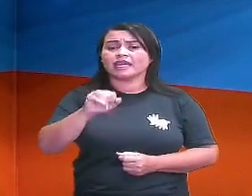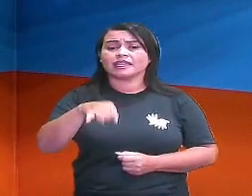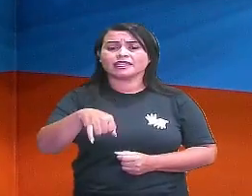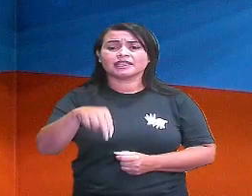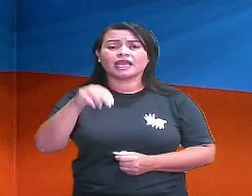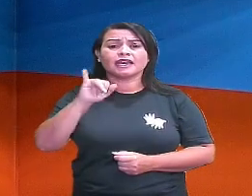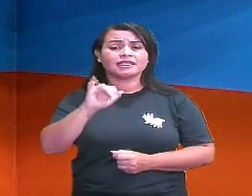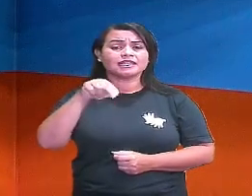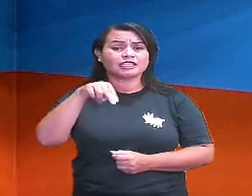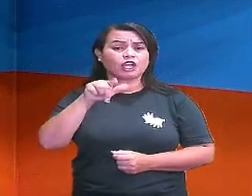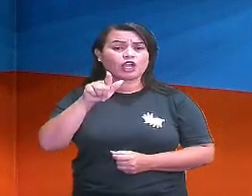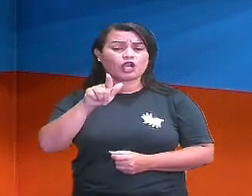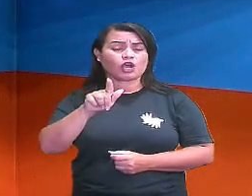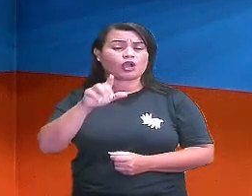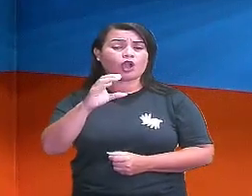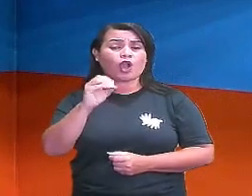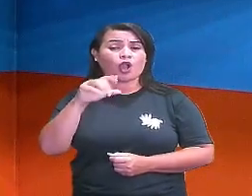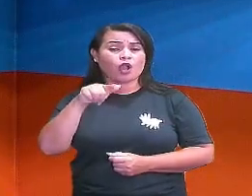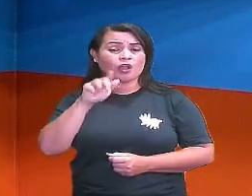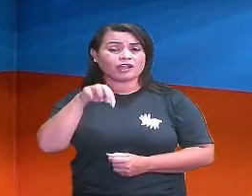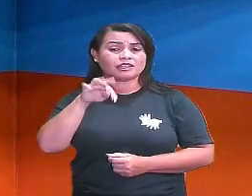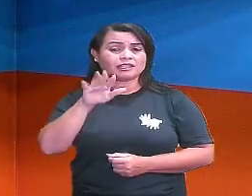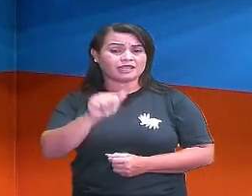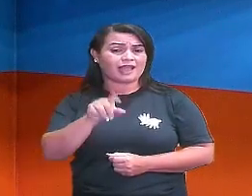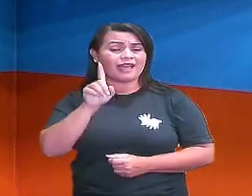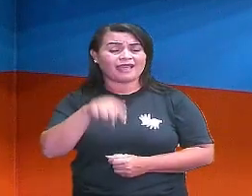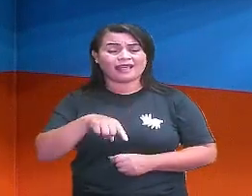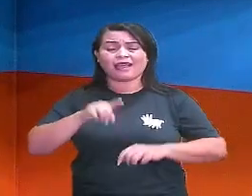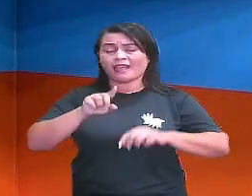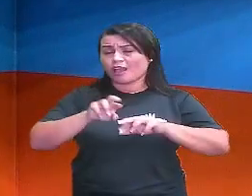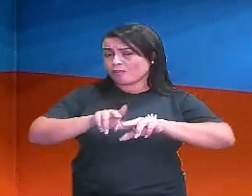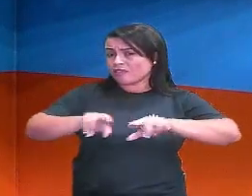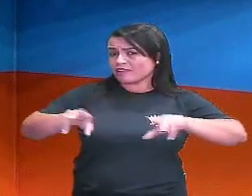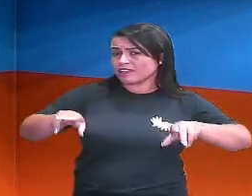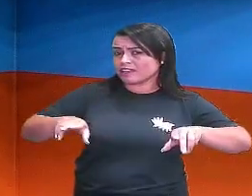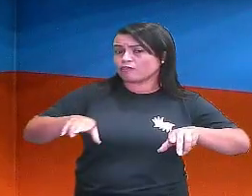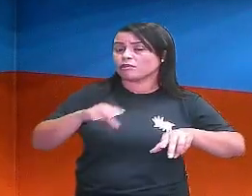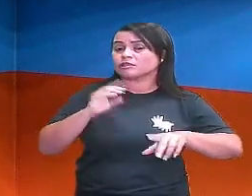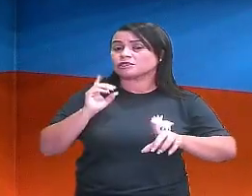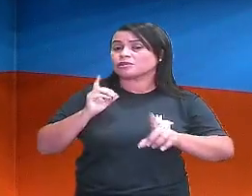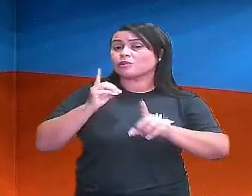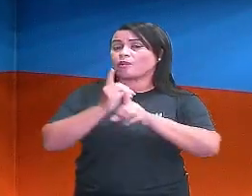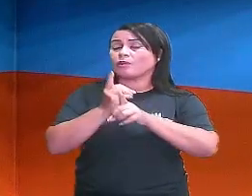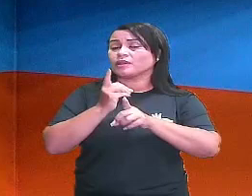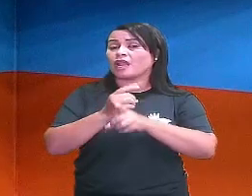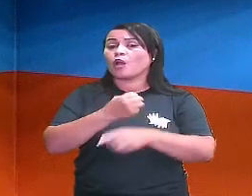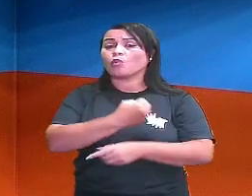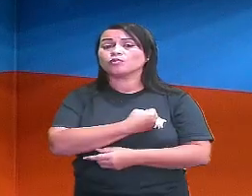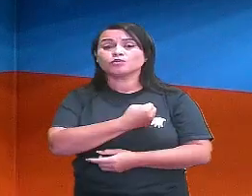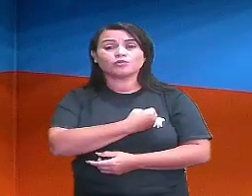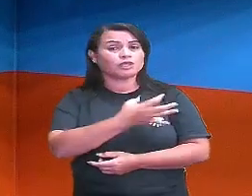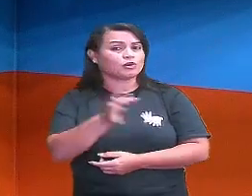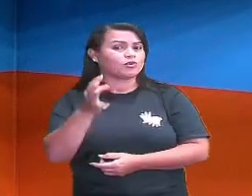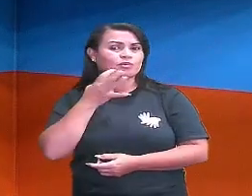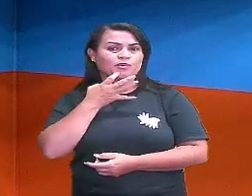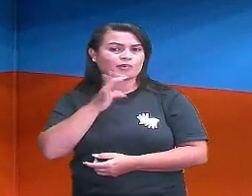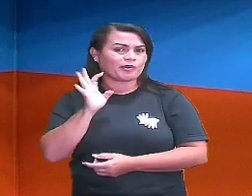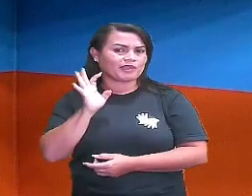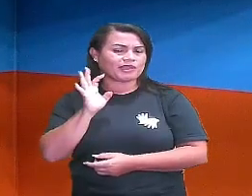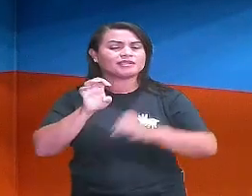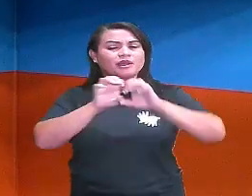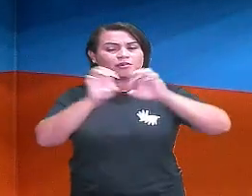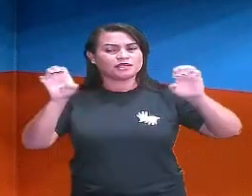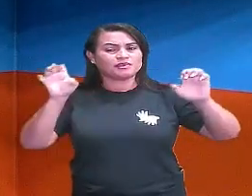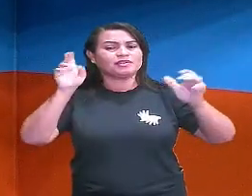aí a incógnita ela vai para aquela questão de eu achar o valor desconhecido, que torna aquela equação